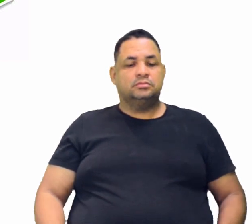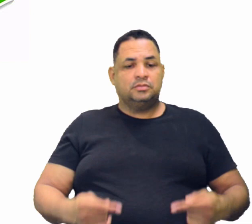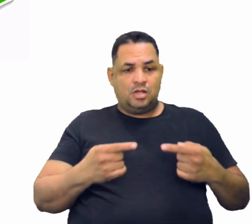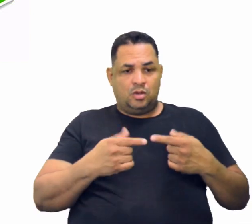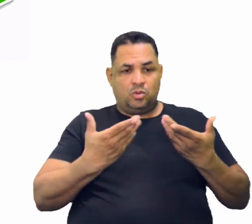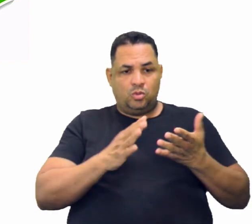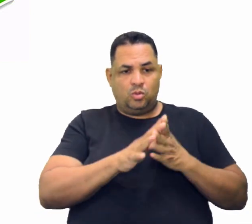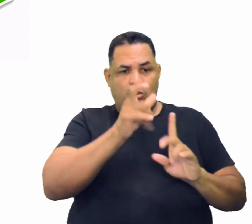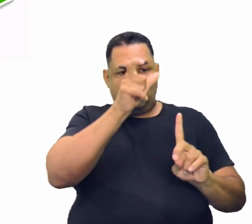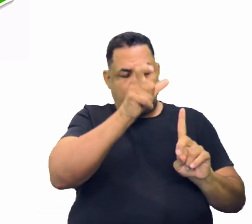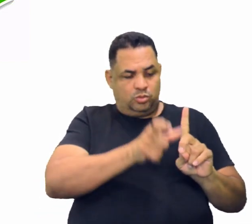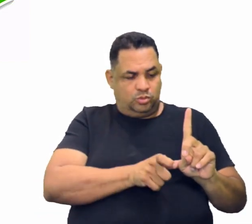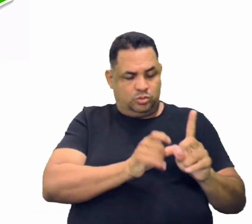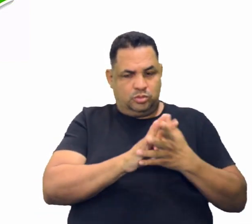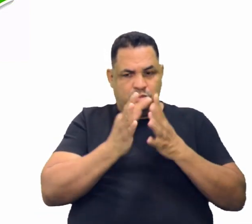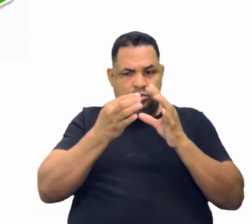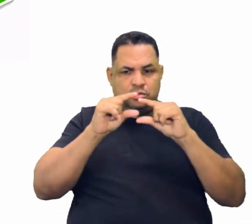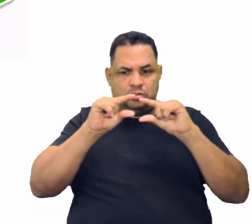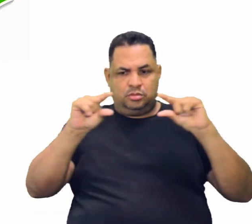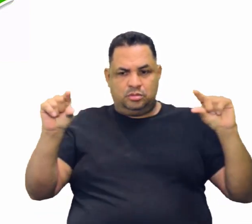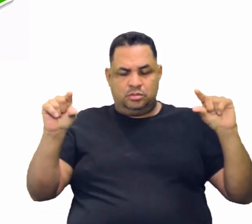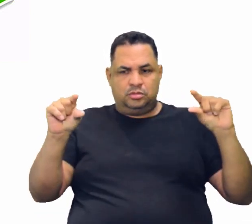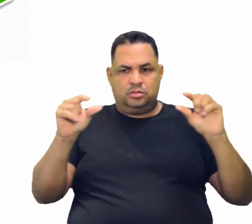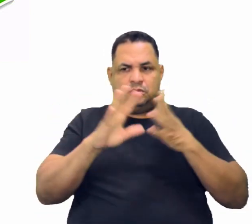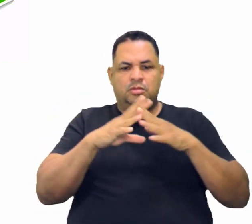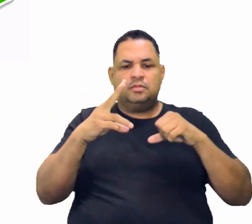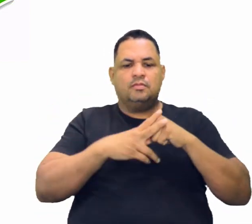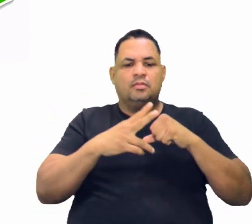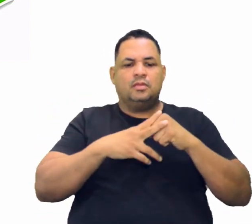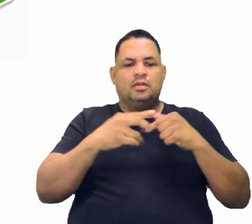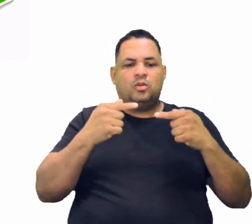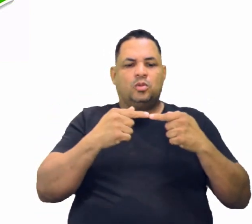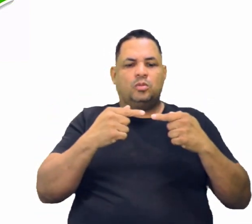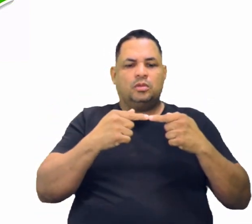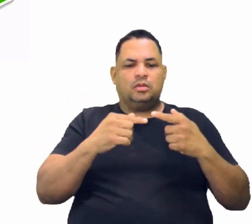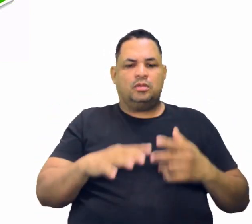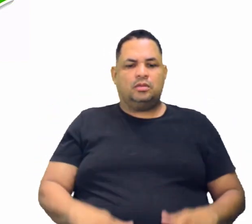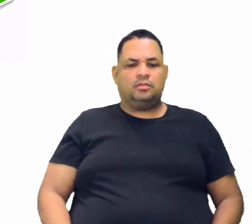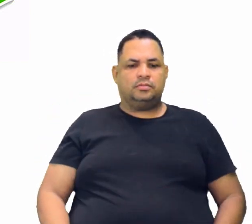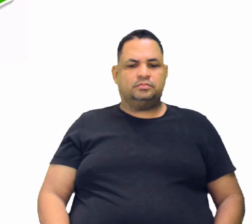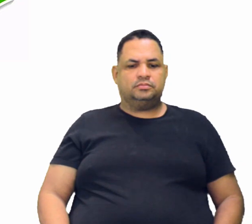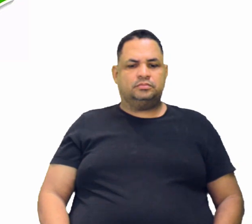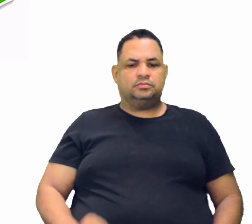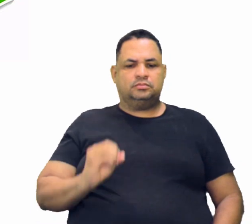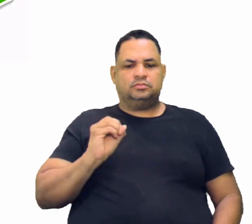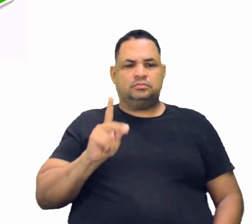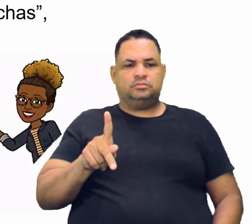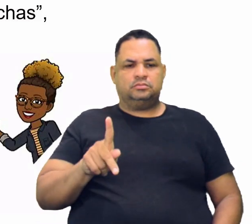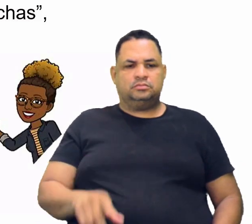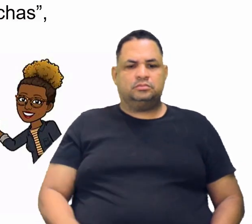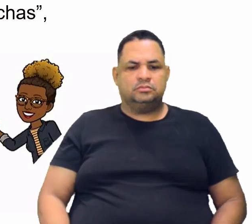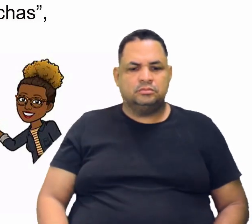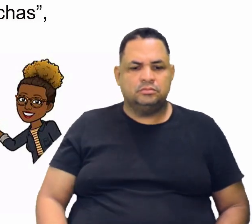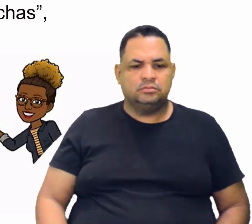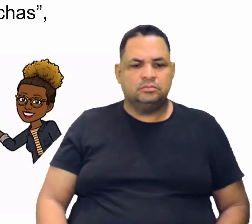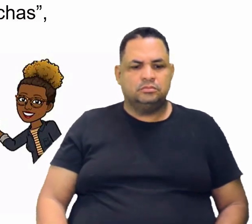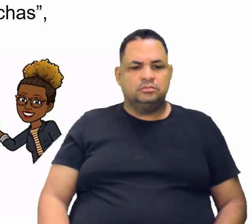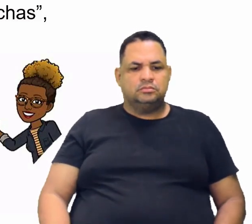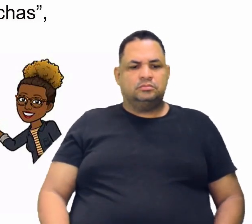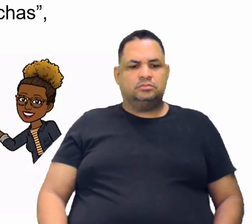qual é o sujeito da oração, aí para o verbo fazer a concordância. Ok?